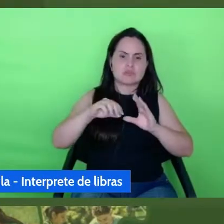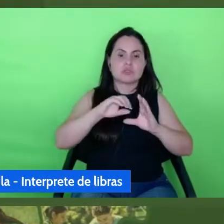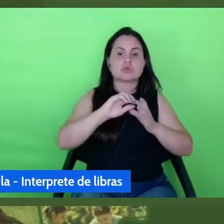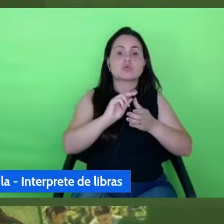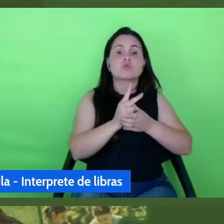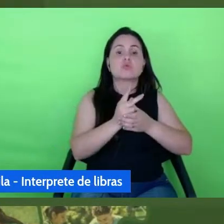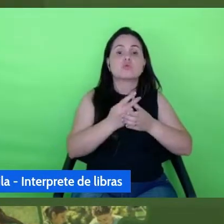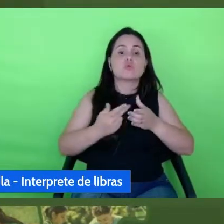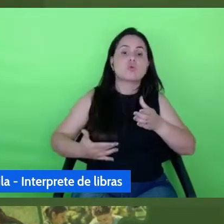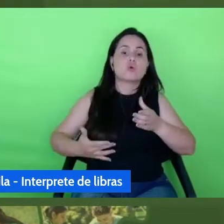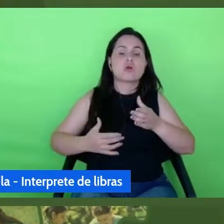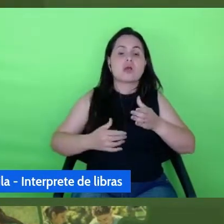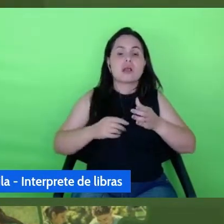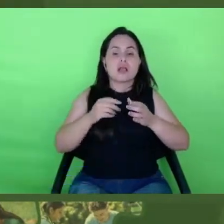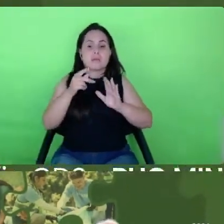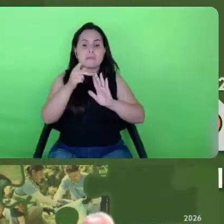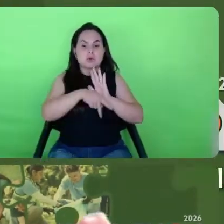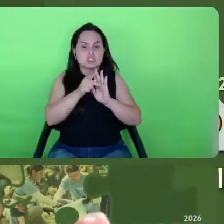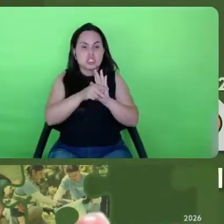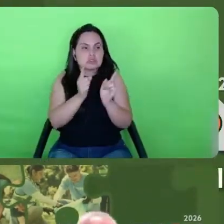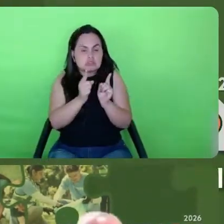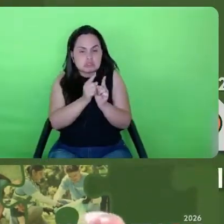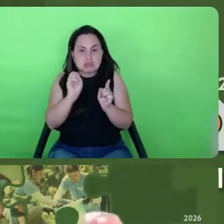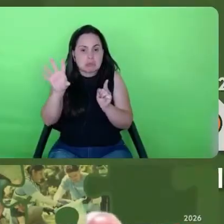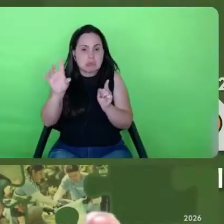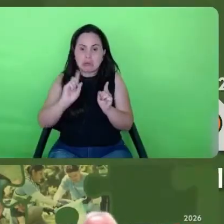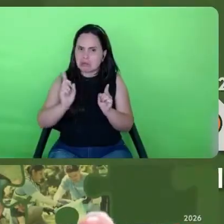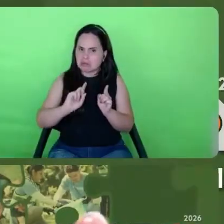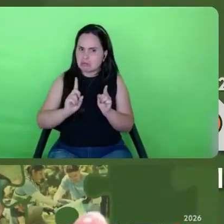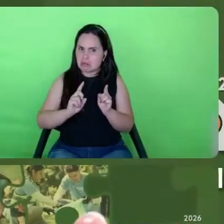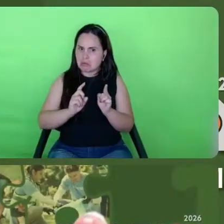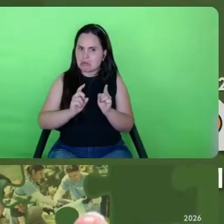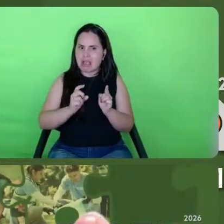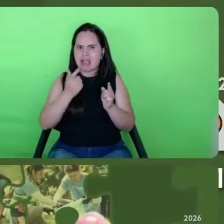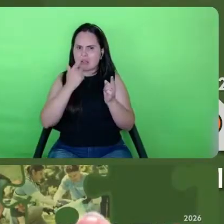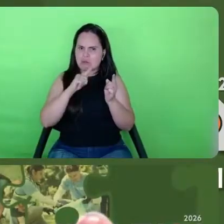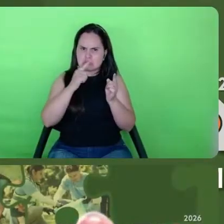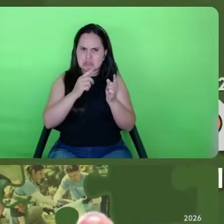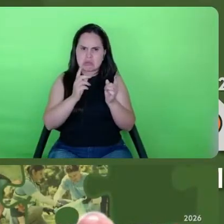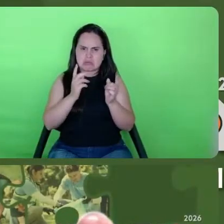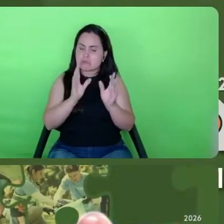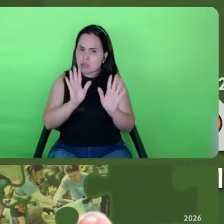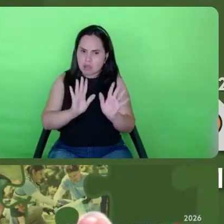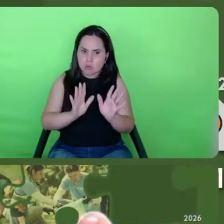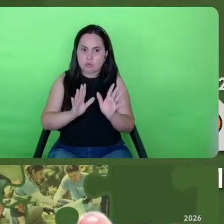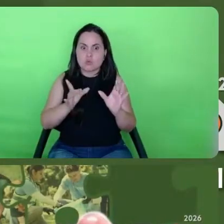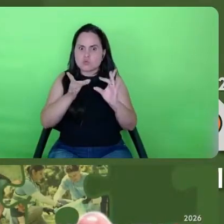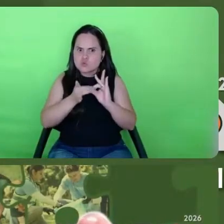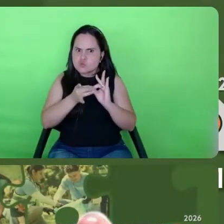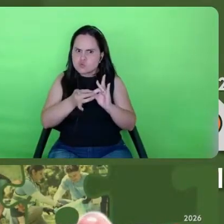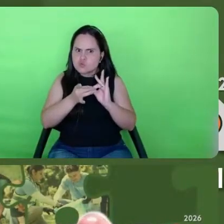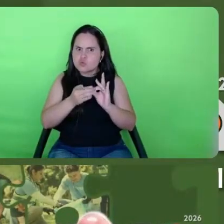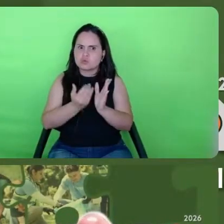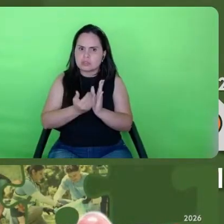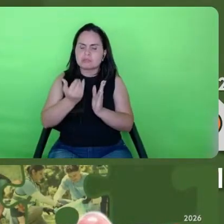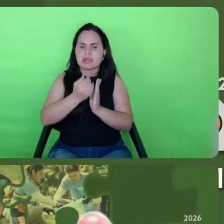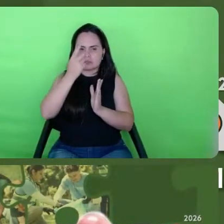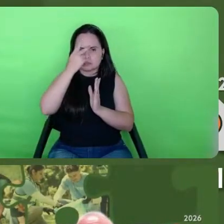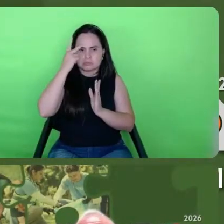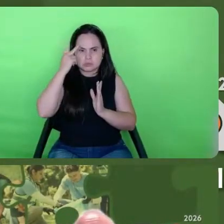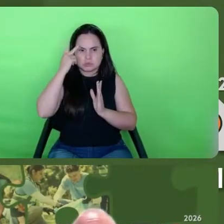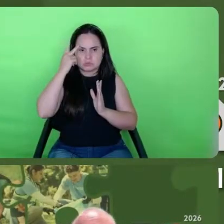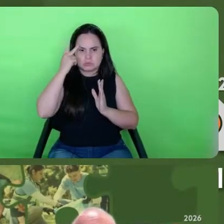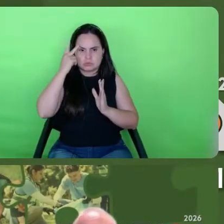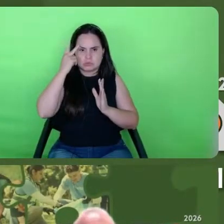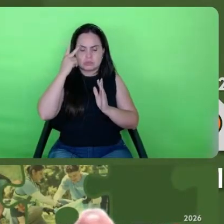Não pode ser um projetinho ali que desenvolveu e vai embora, não. Ganhou o prêmio, legal, não. Constrói um vínculo ali mais duradouro com as pessoas.